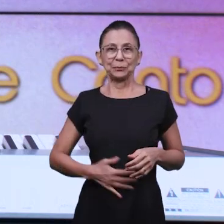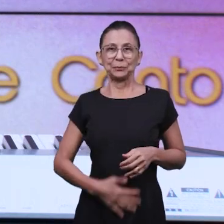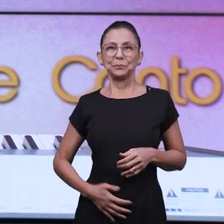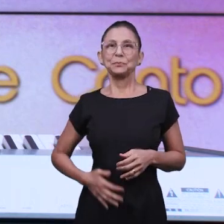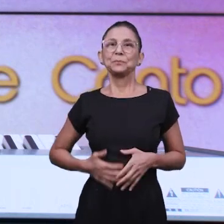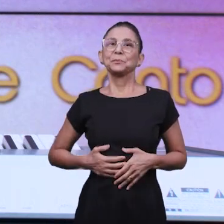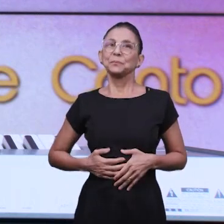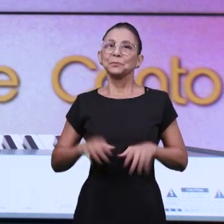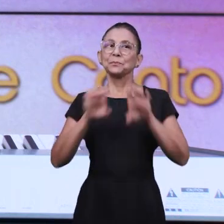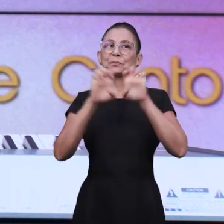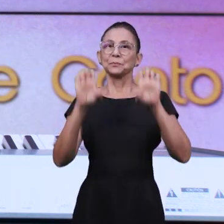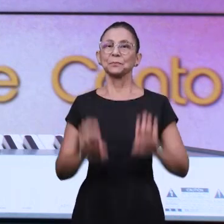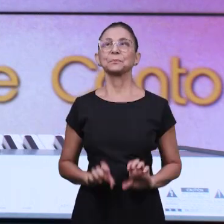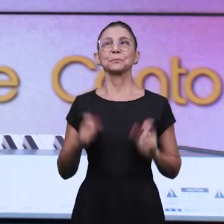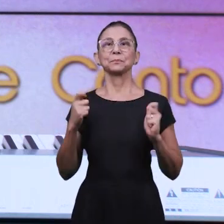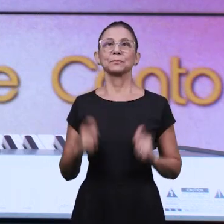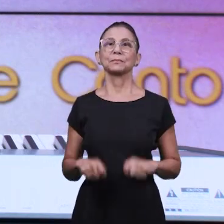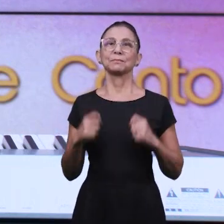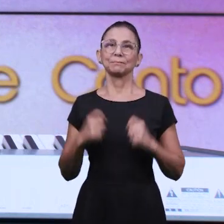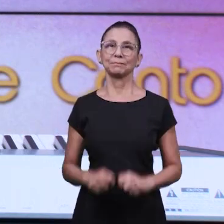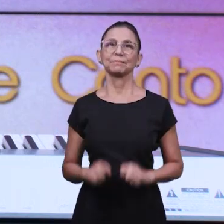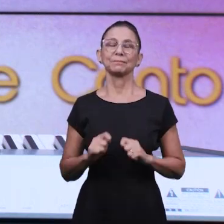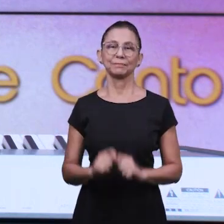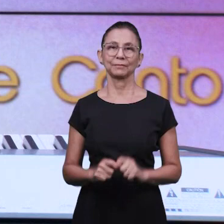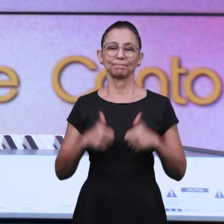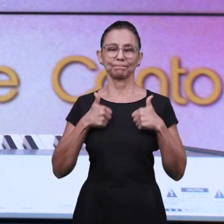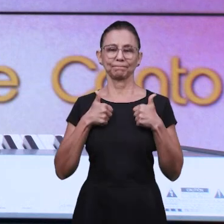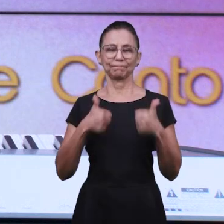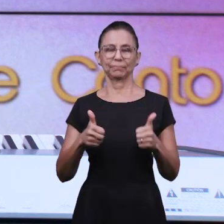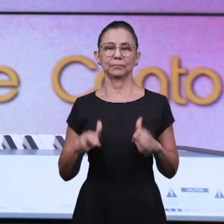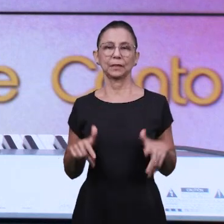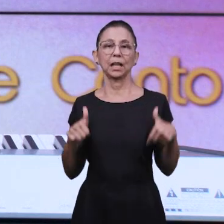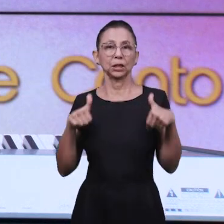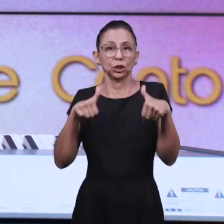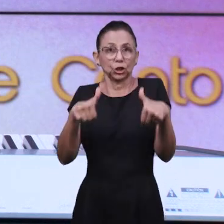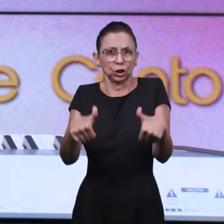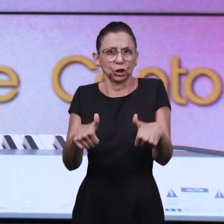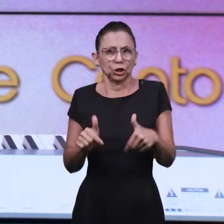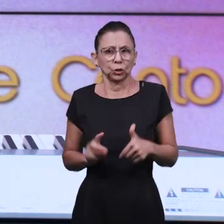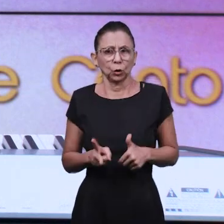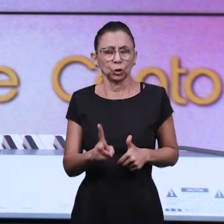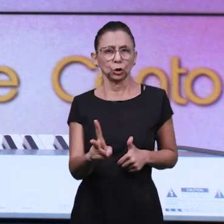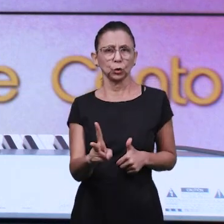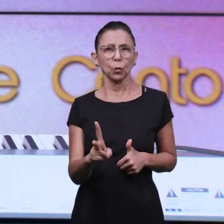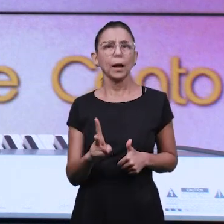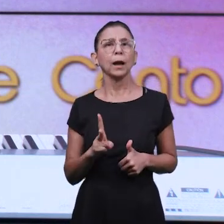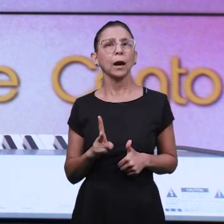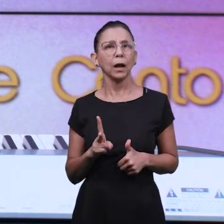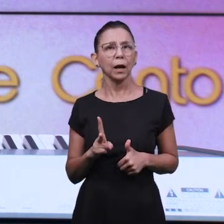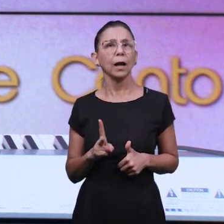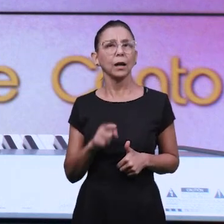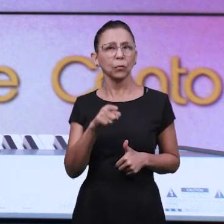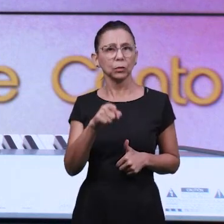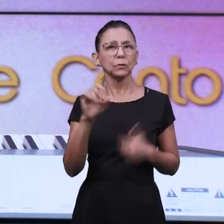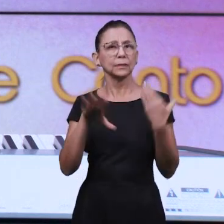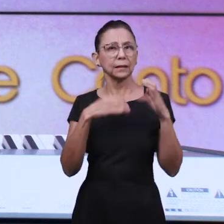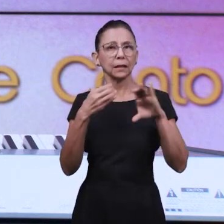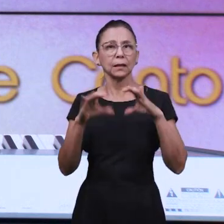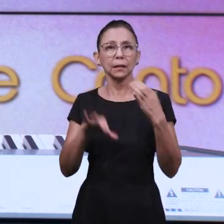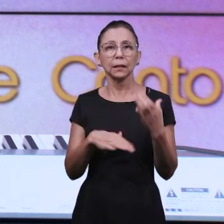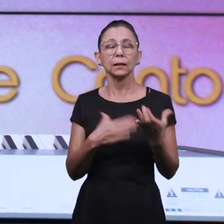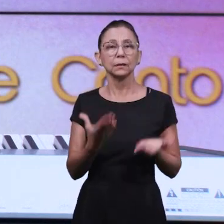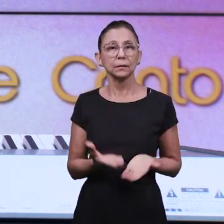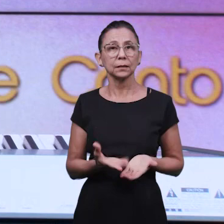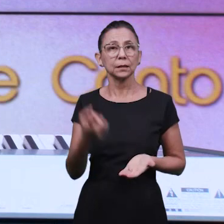abdominal. Essa estrutura precisa estar ativa e permanecer ativa enquanto você